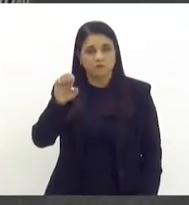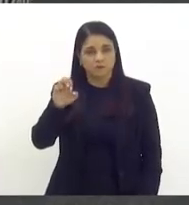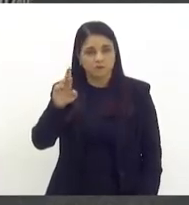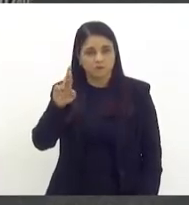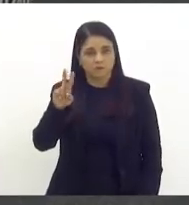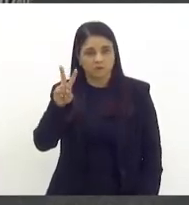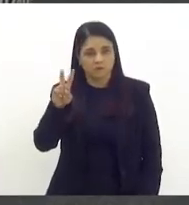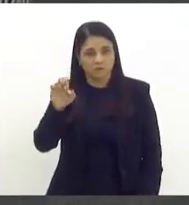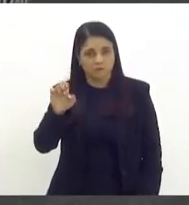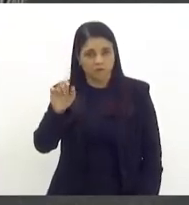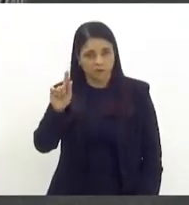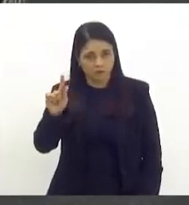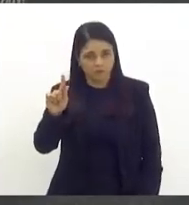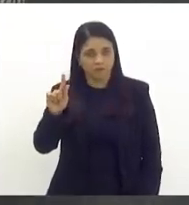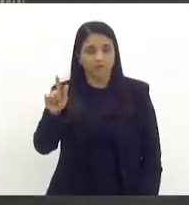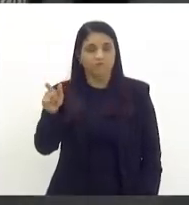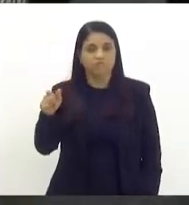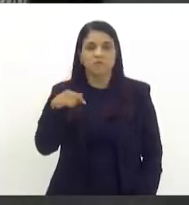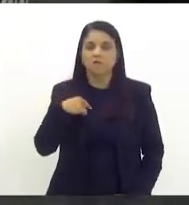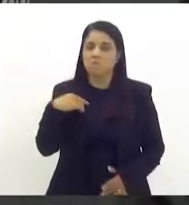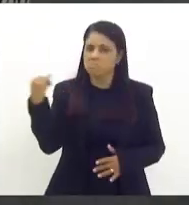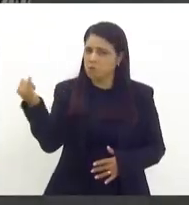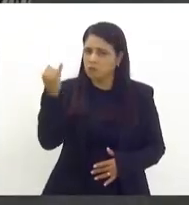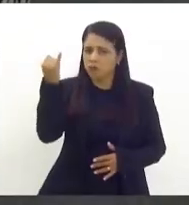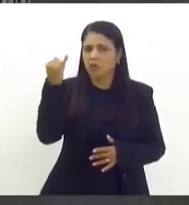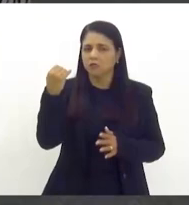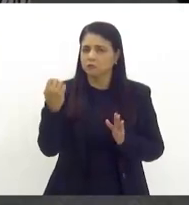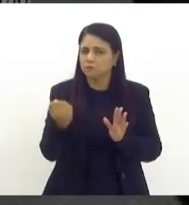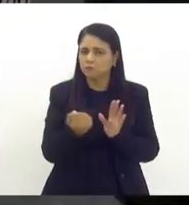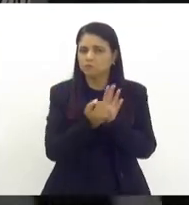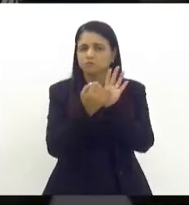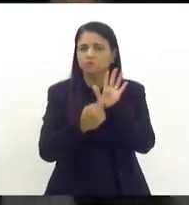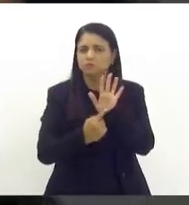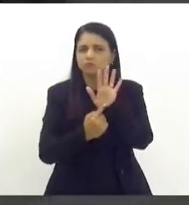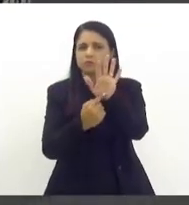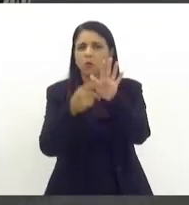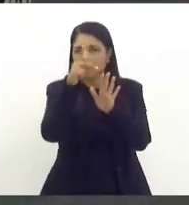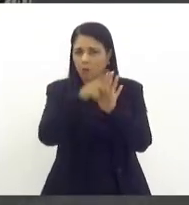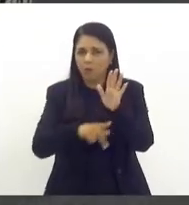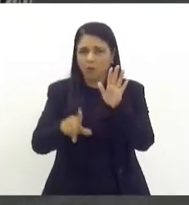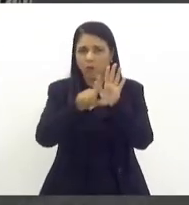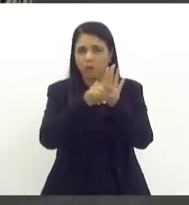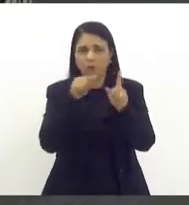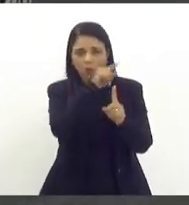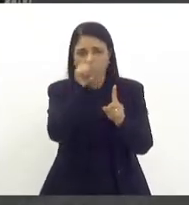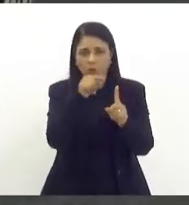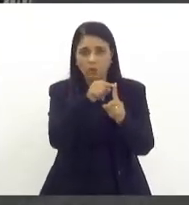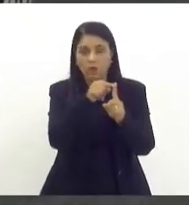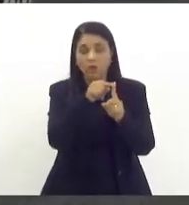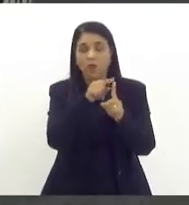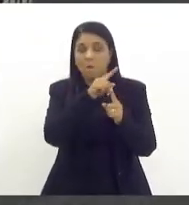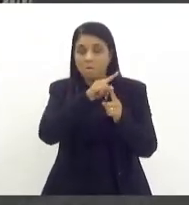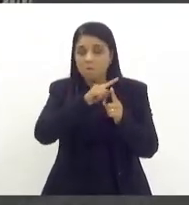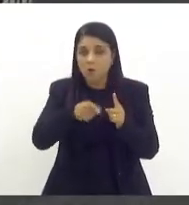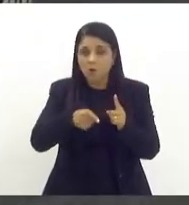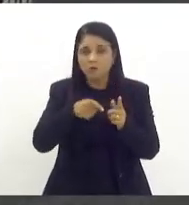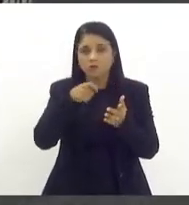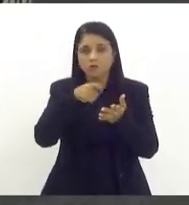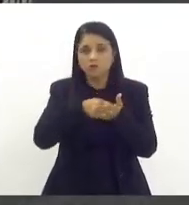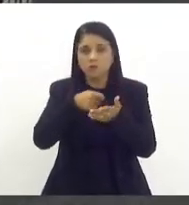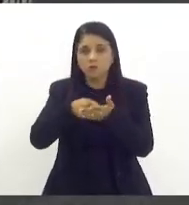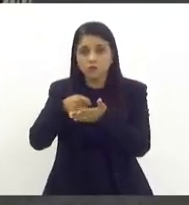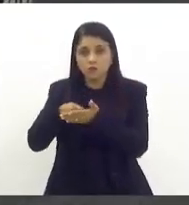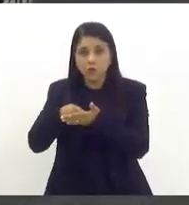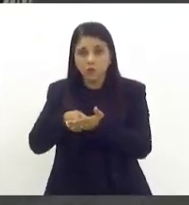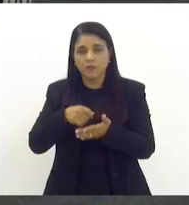que cabe destacar que o objetivo do pl é manter a proibição de cobrança de